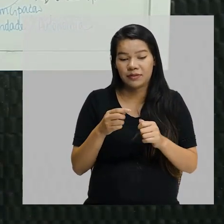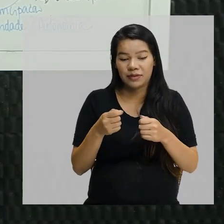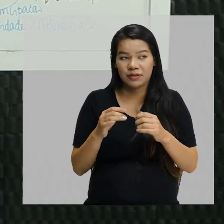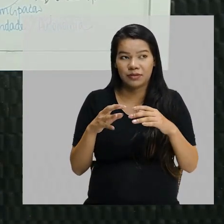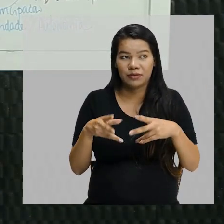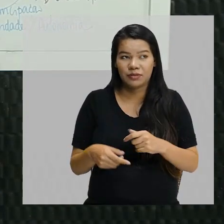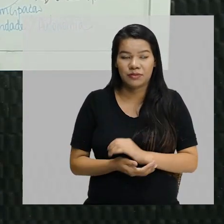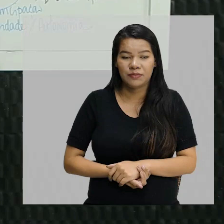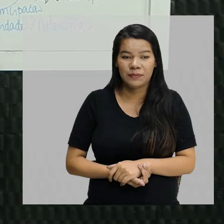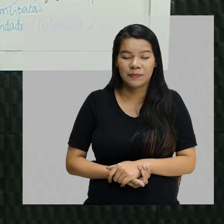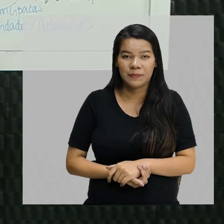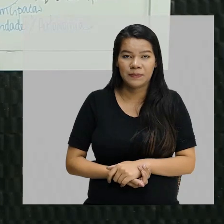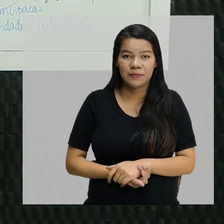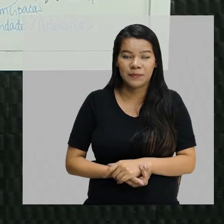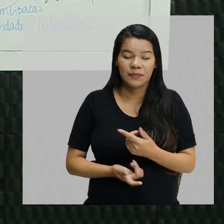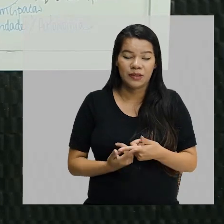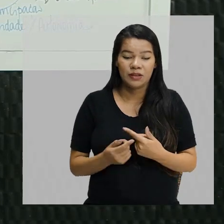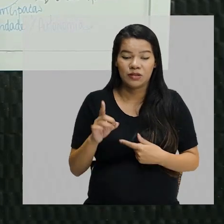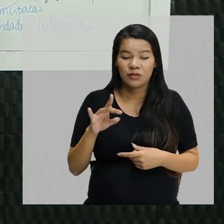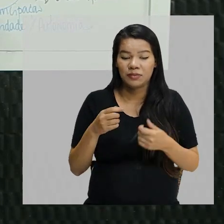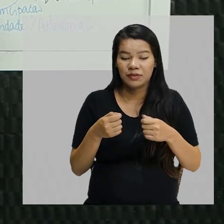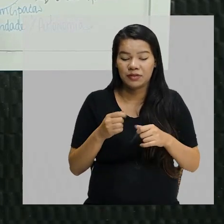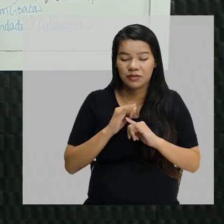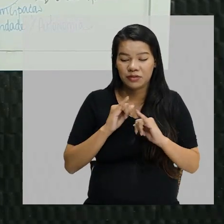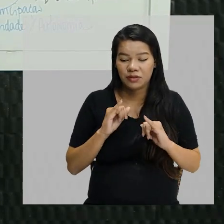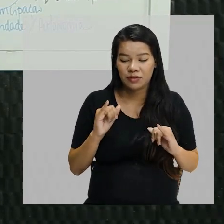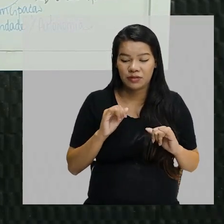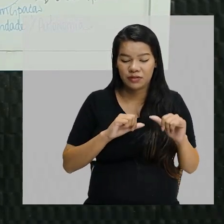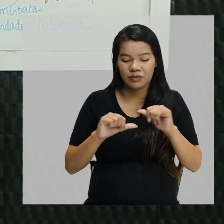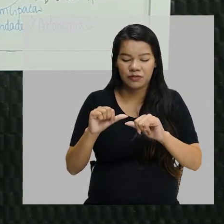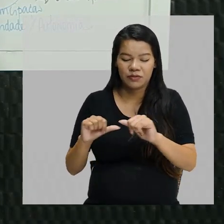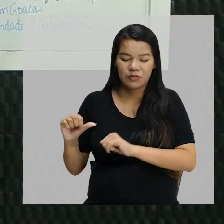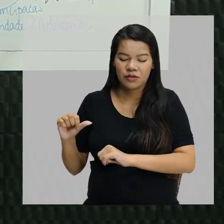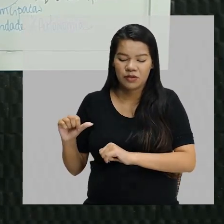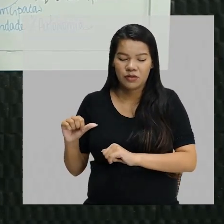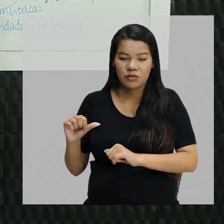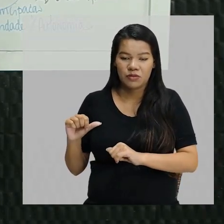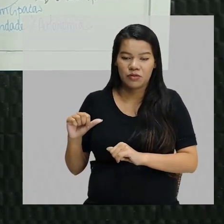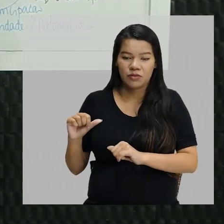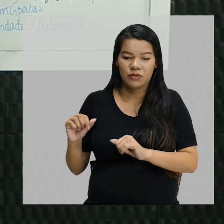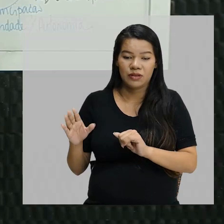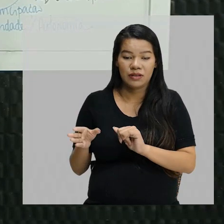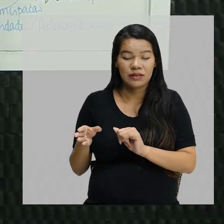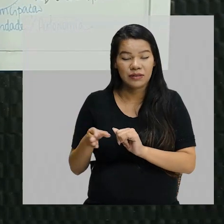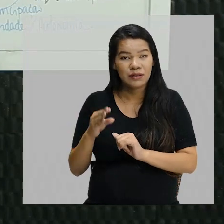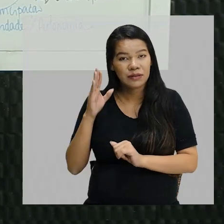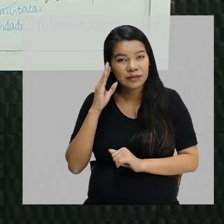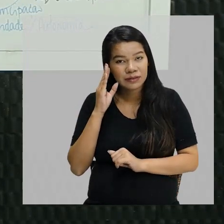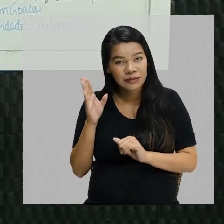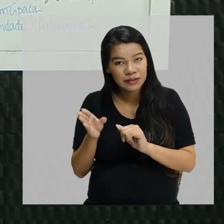precisa porque basta algumas informações transformadas em conhecimento quer seja até intuitivo